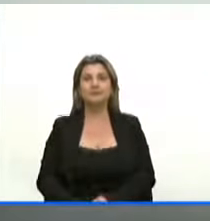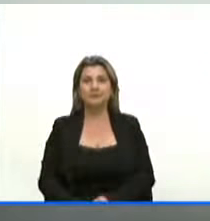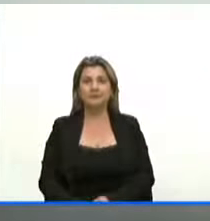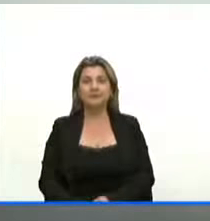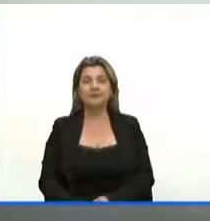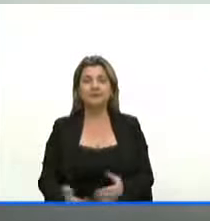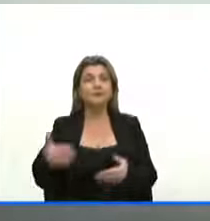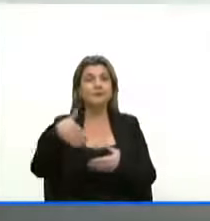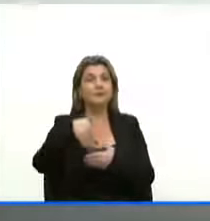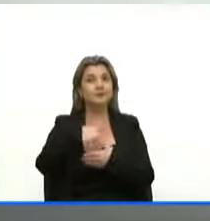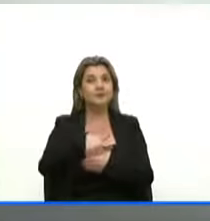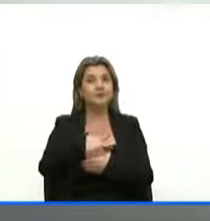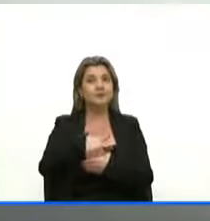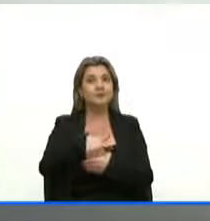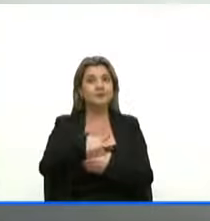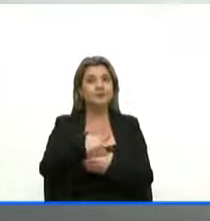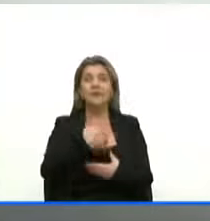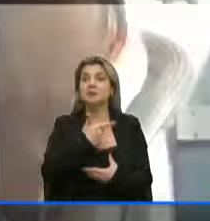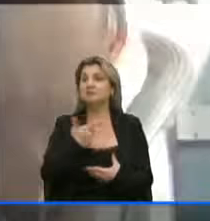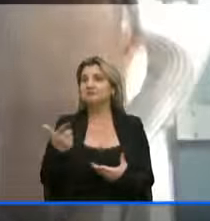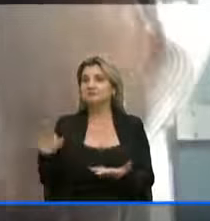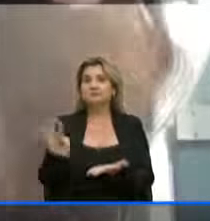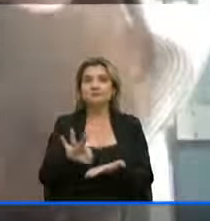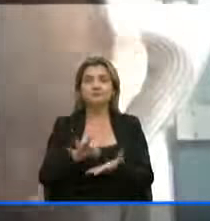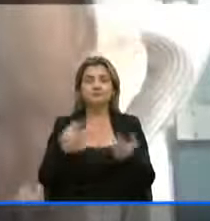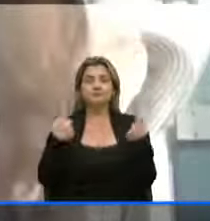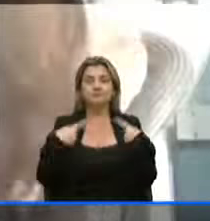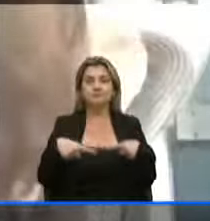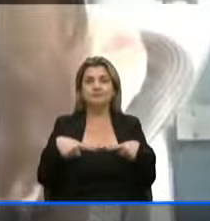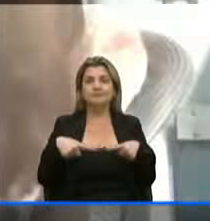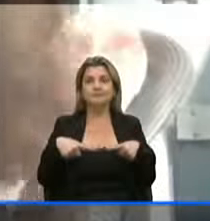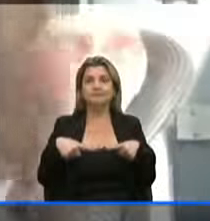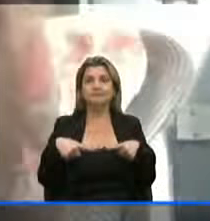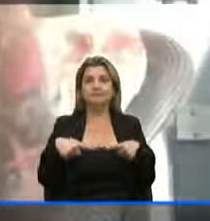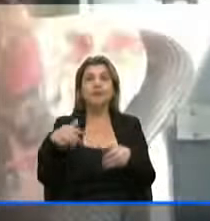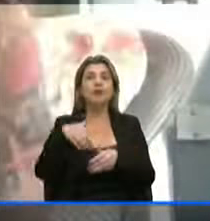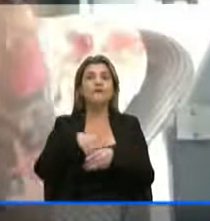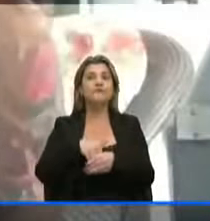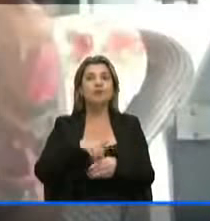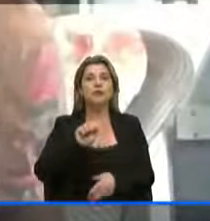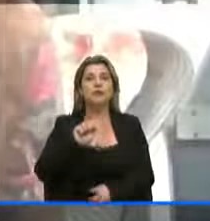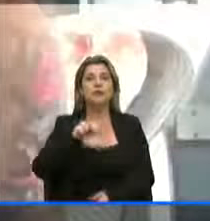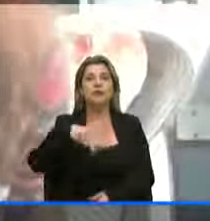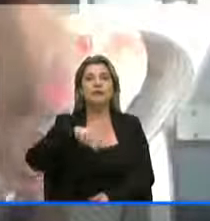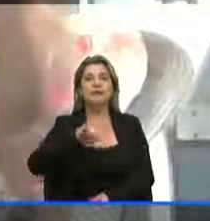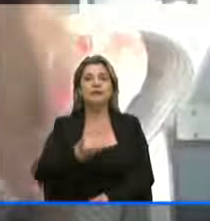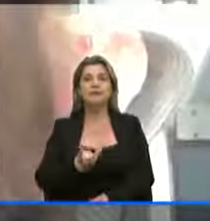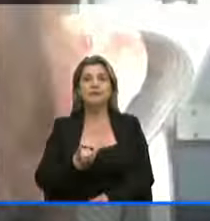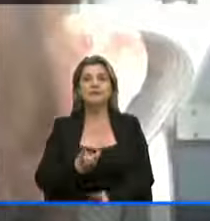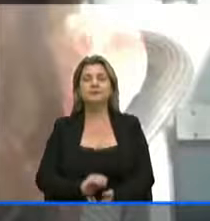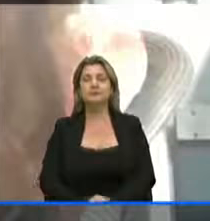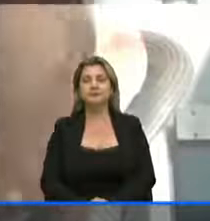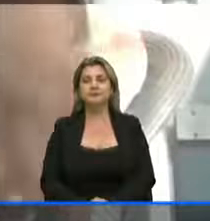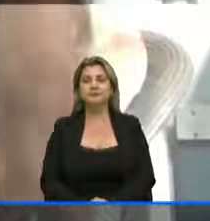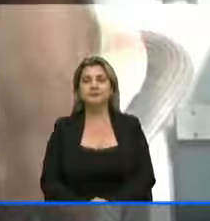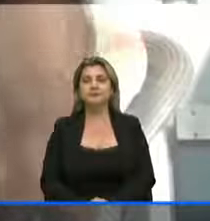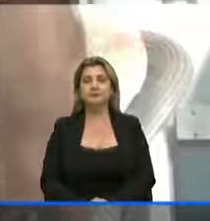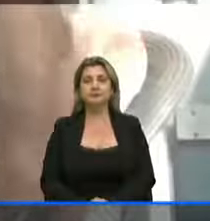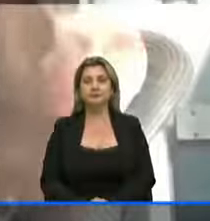Em votação, não havendo quem queira discutir, como vota a deputada Anne Ortiz?